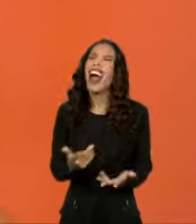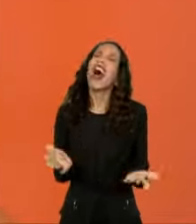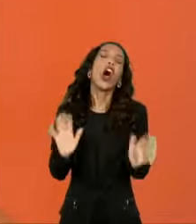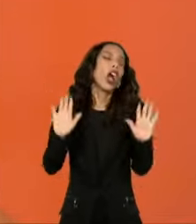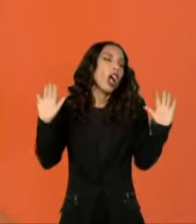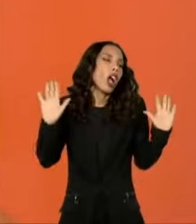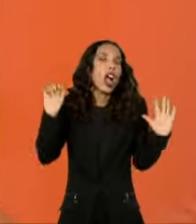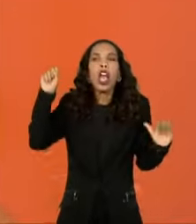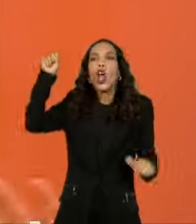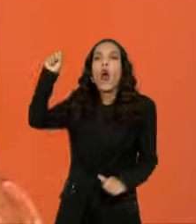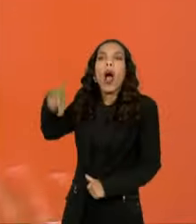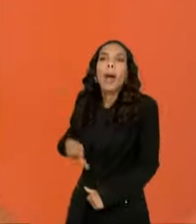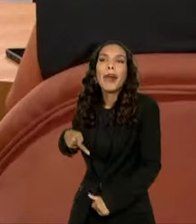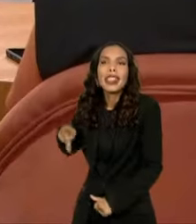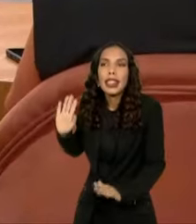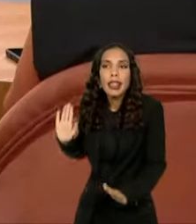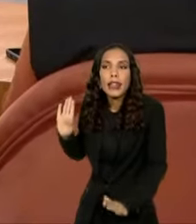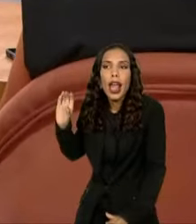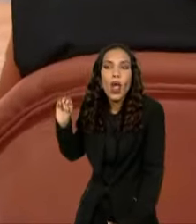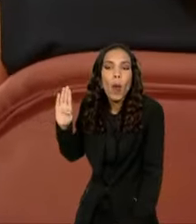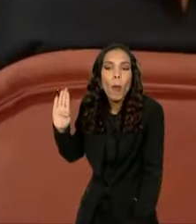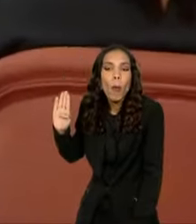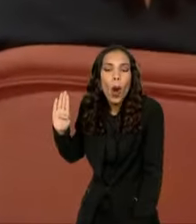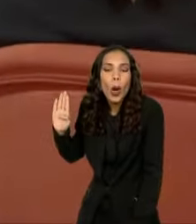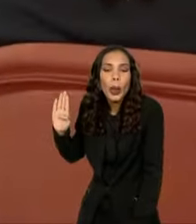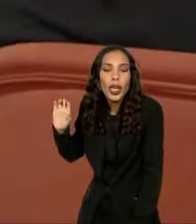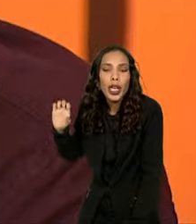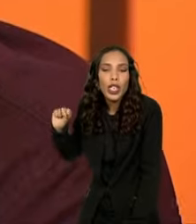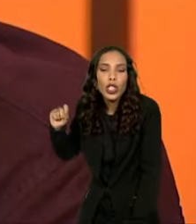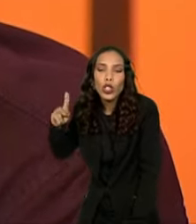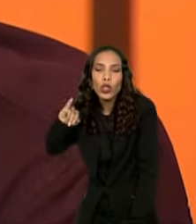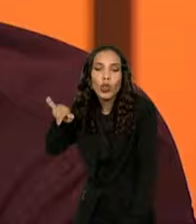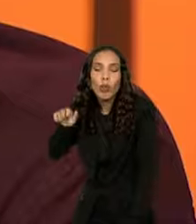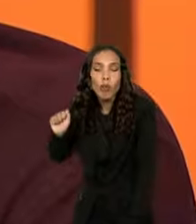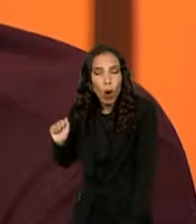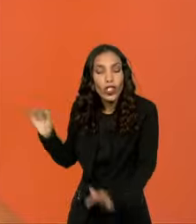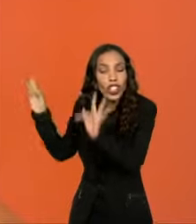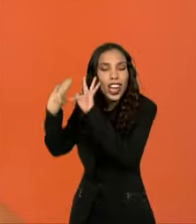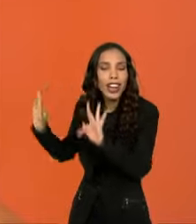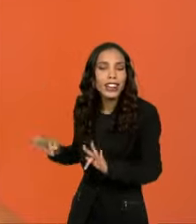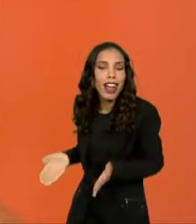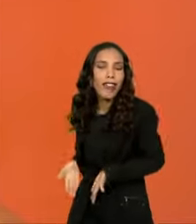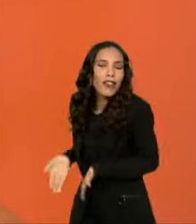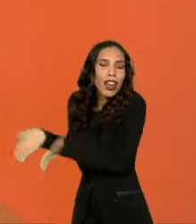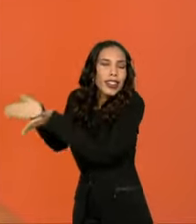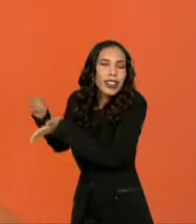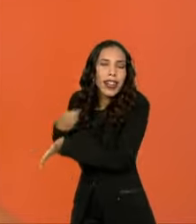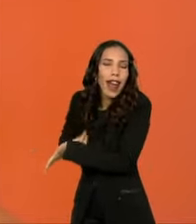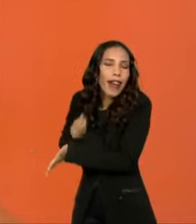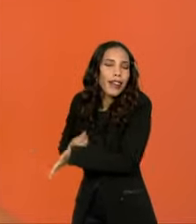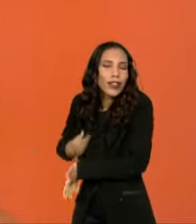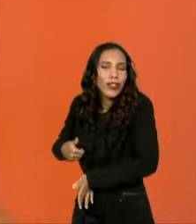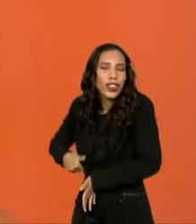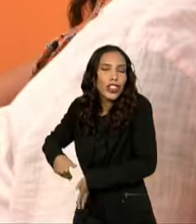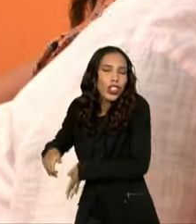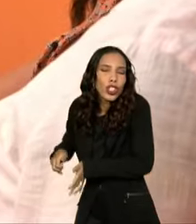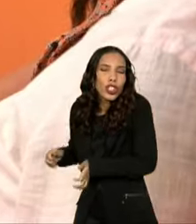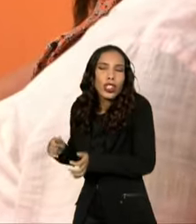falo, gente, eu aposentei o Bob Esponja. Aposentei. Ele tá super feliz. Ele tá bem feliz. Tendo vida. Tá curtindo a vida lá com o